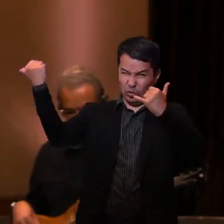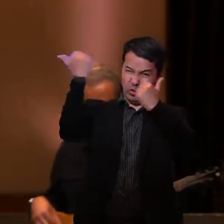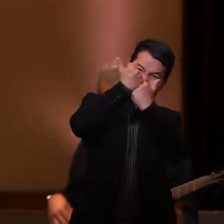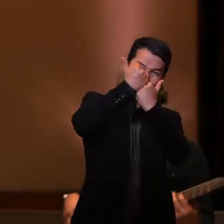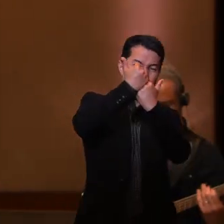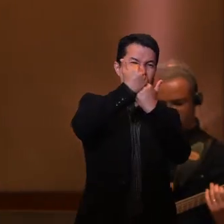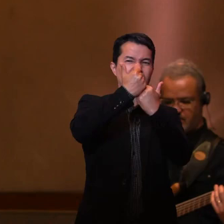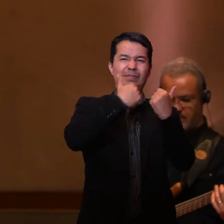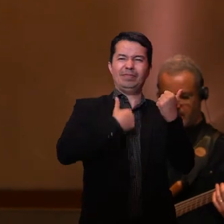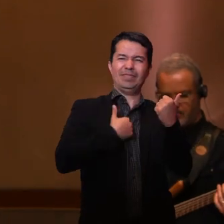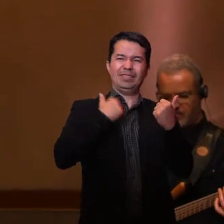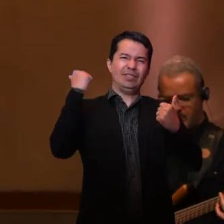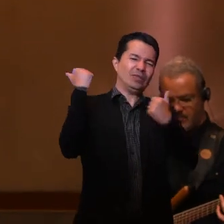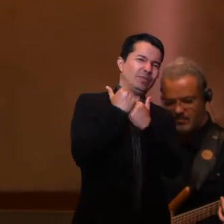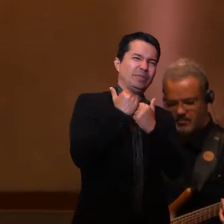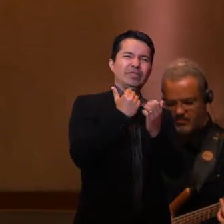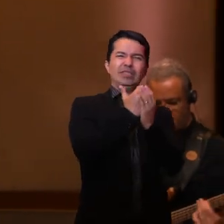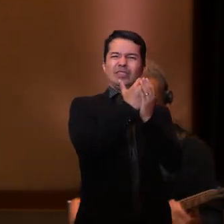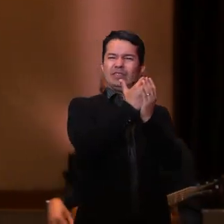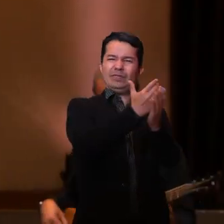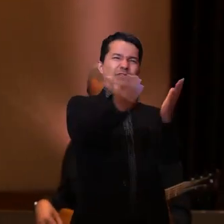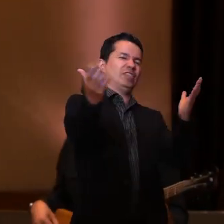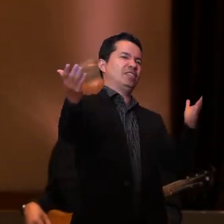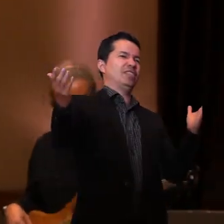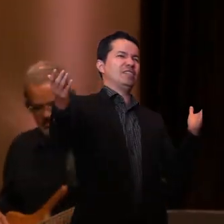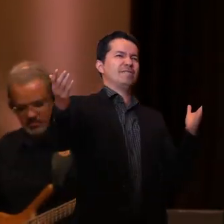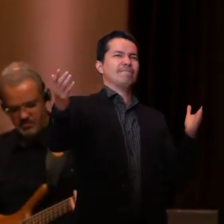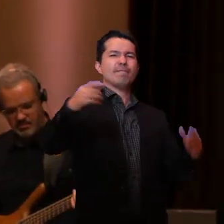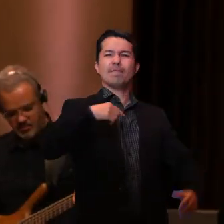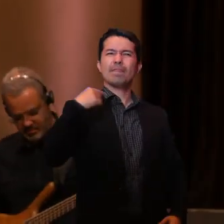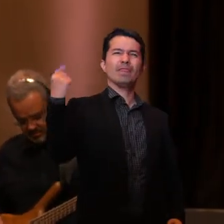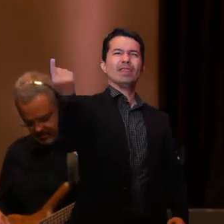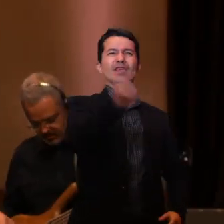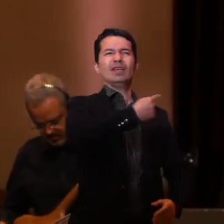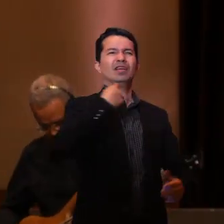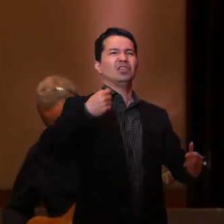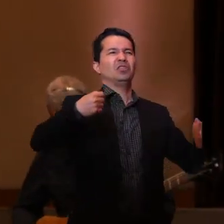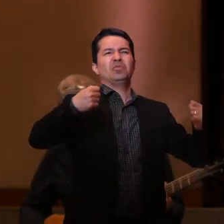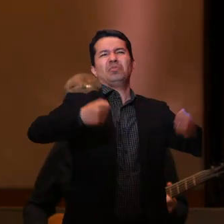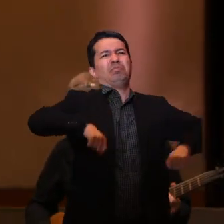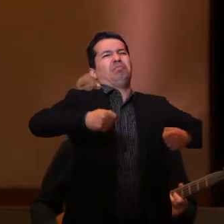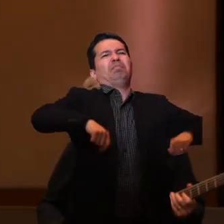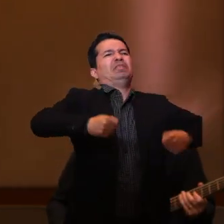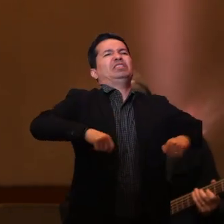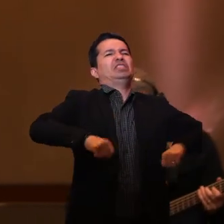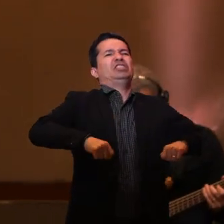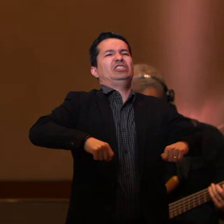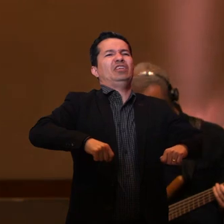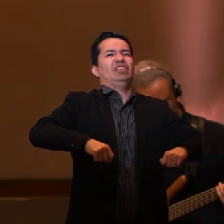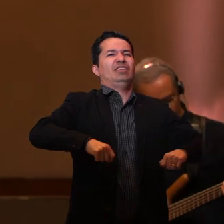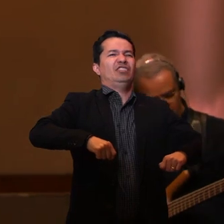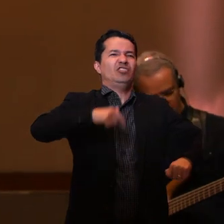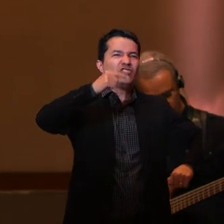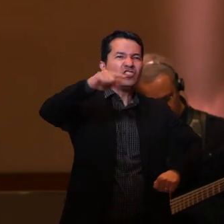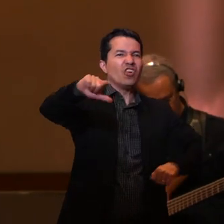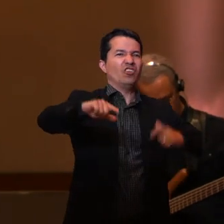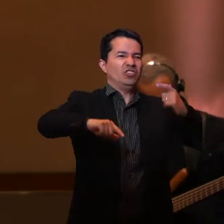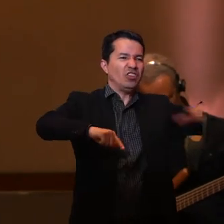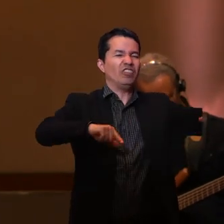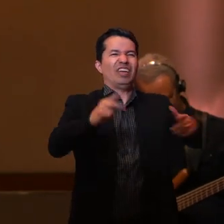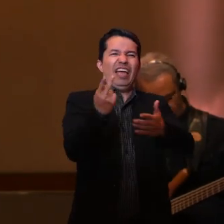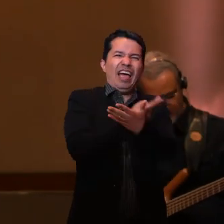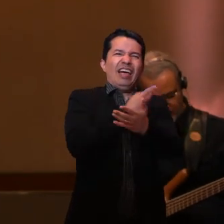você não precisássemos mais andar tateando pelo caminho, produzindo ovo de cobra e teia de